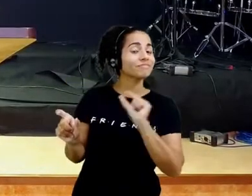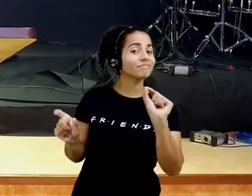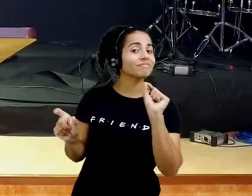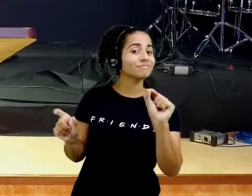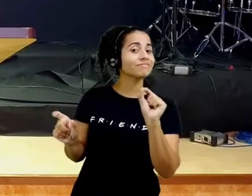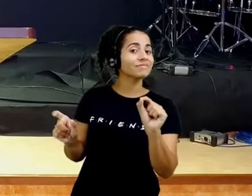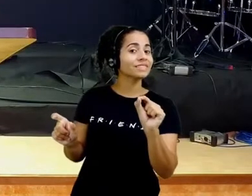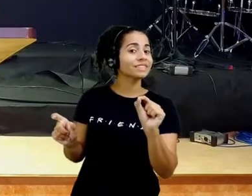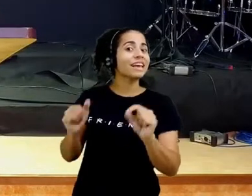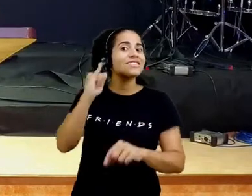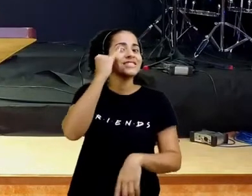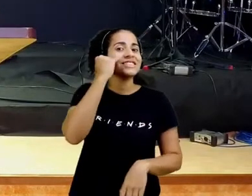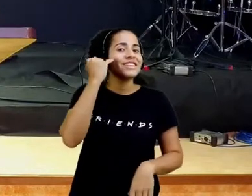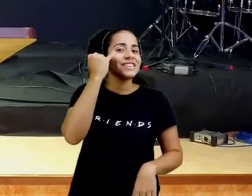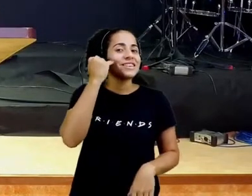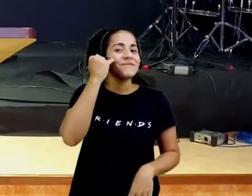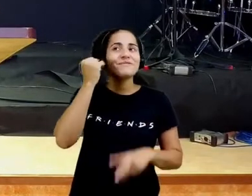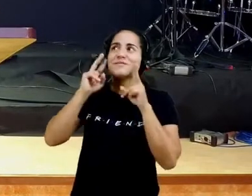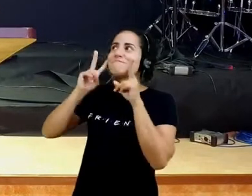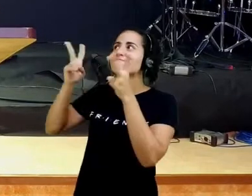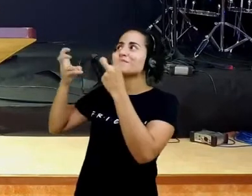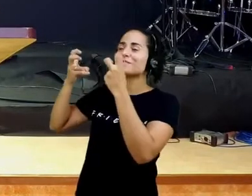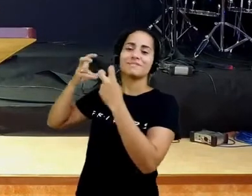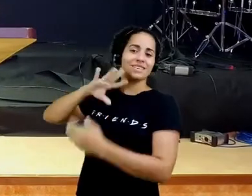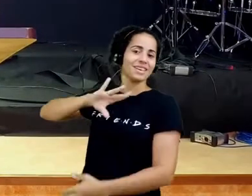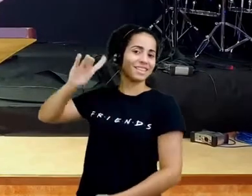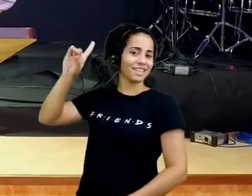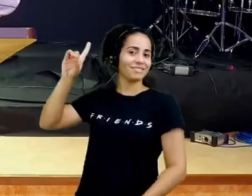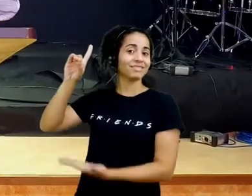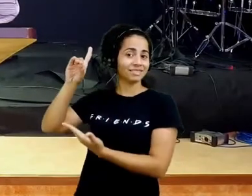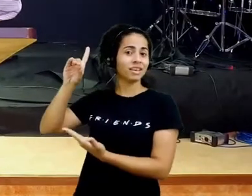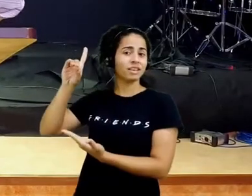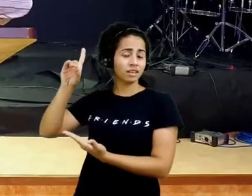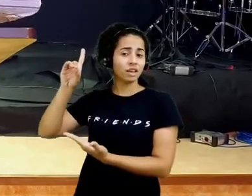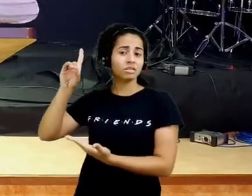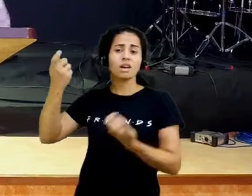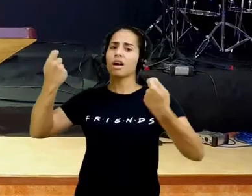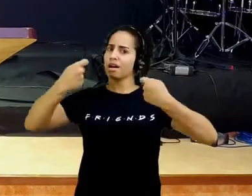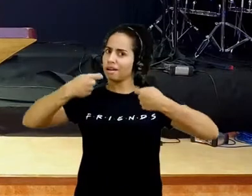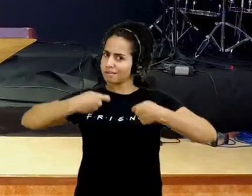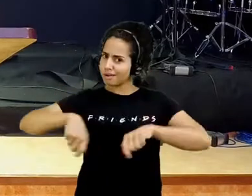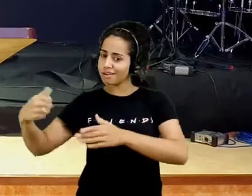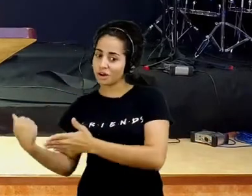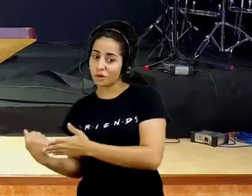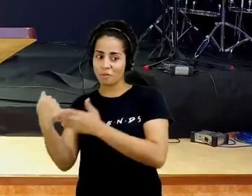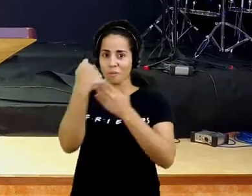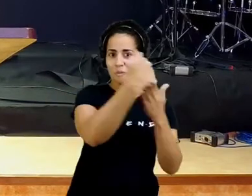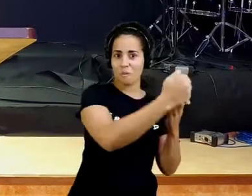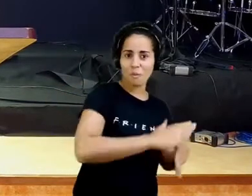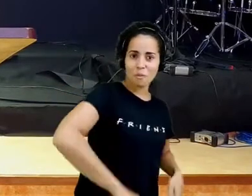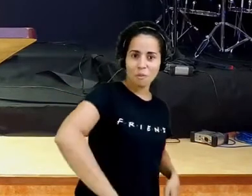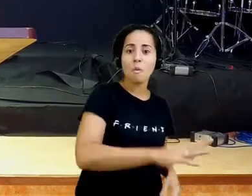Jeremias viam em Deus e que Deus reagiriam a favor do seu